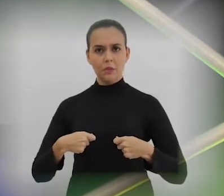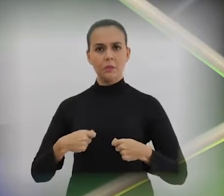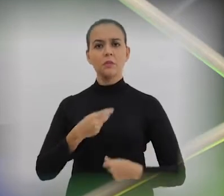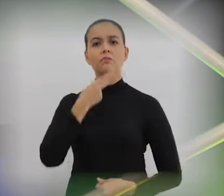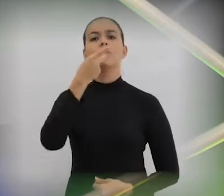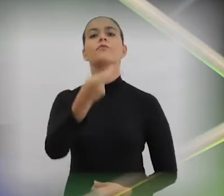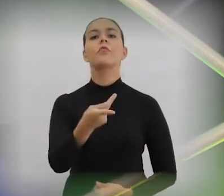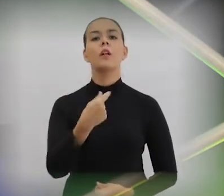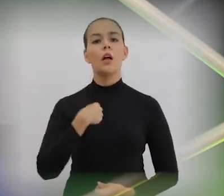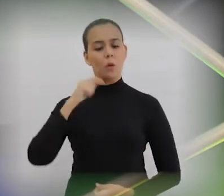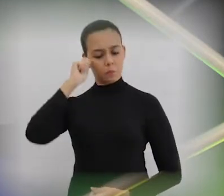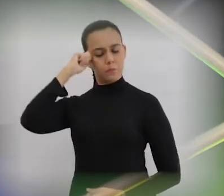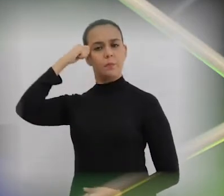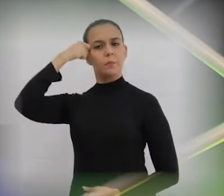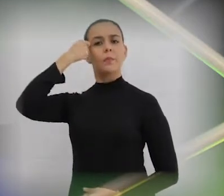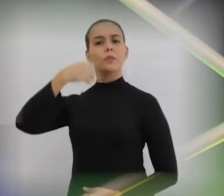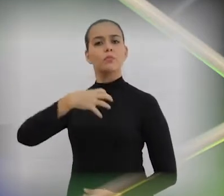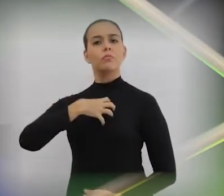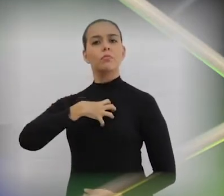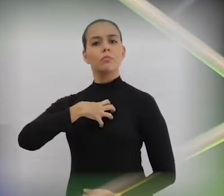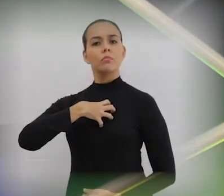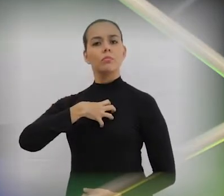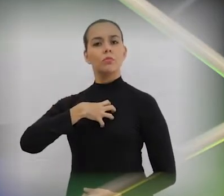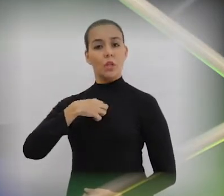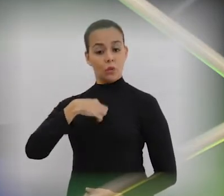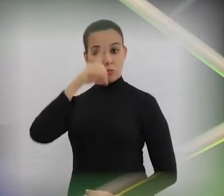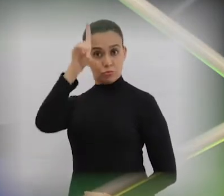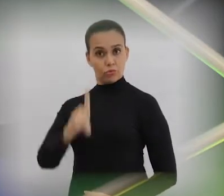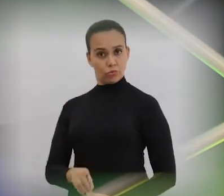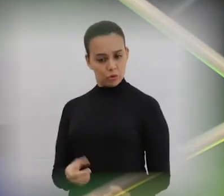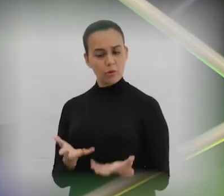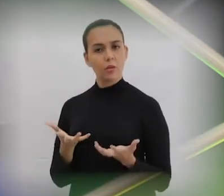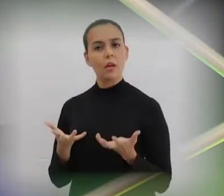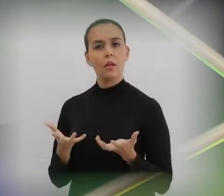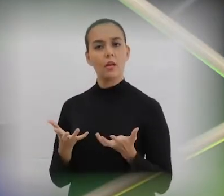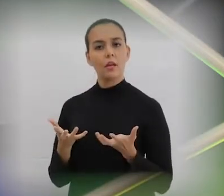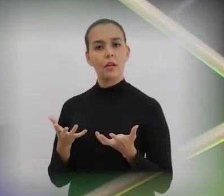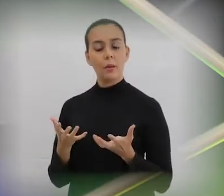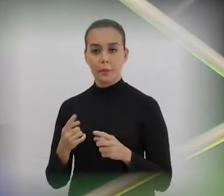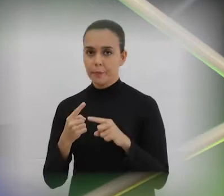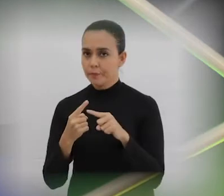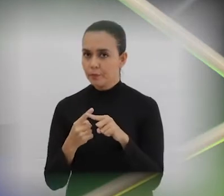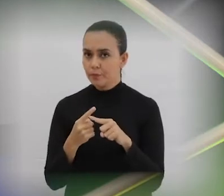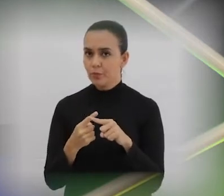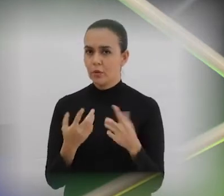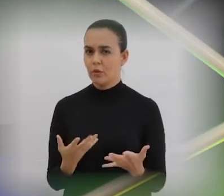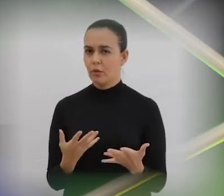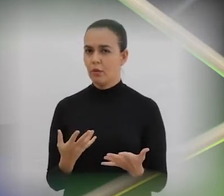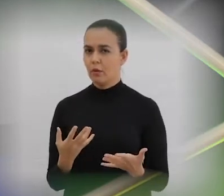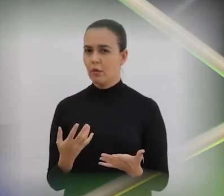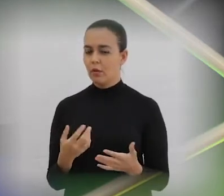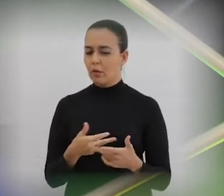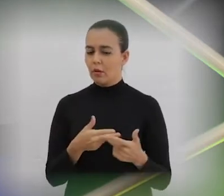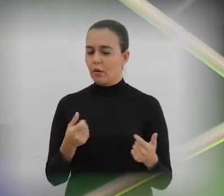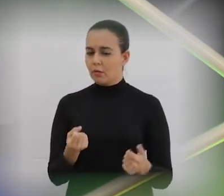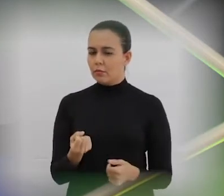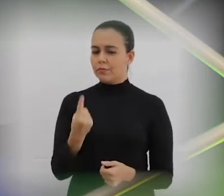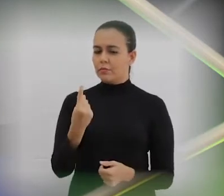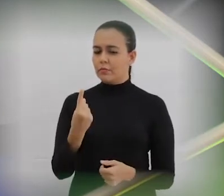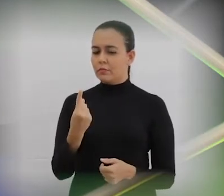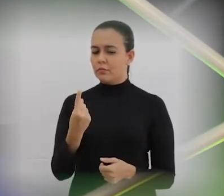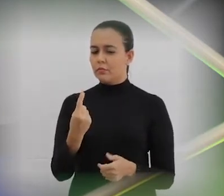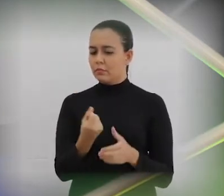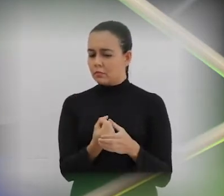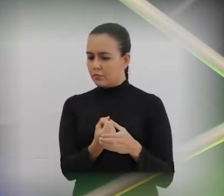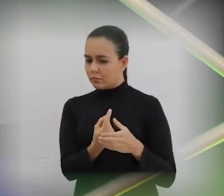black, tá entendendo? A partir daí eu quero ter direito. Porque, em nome dessa estupidez, vocês discriminaram